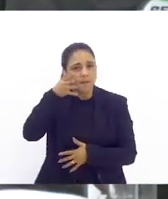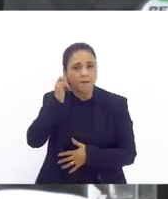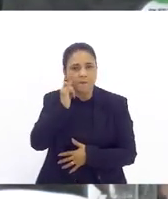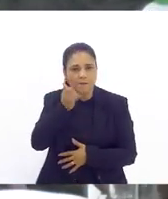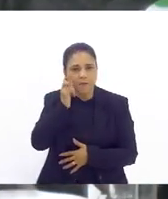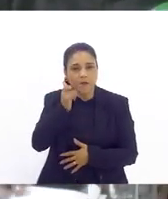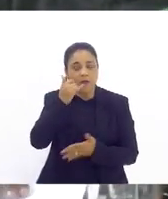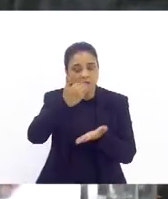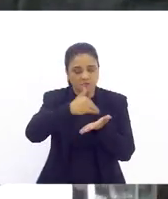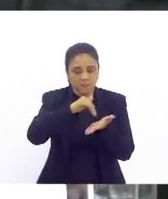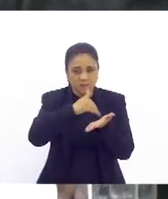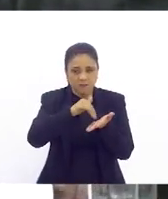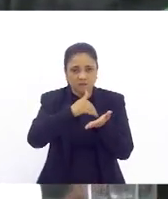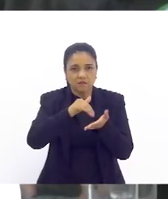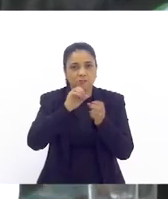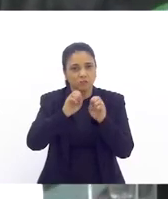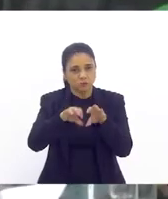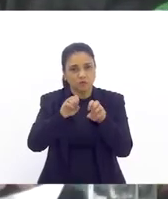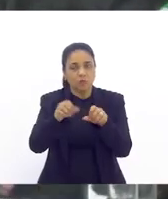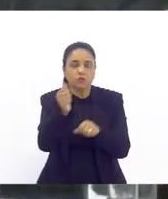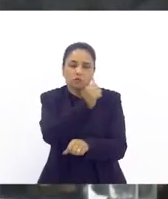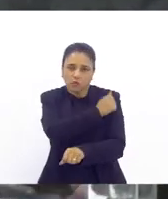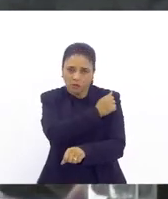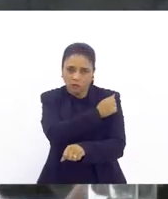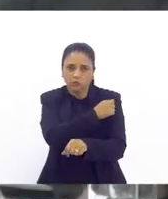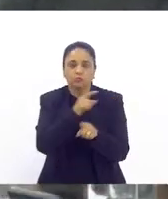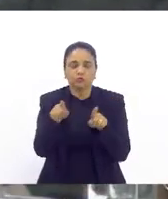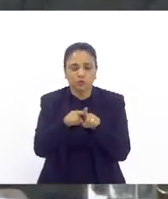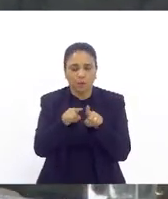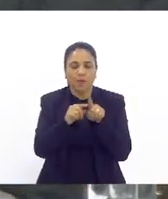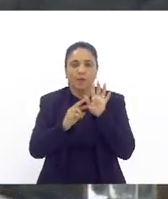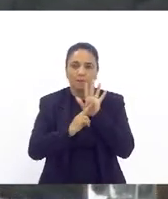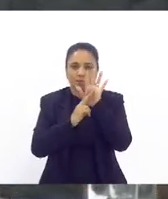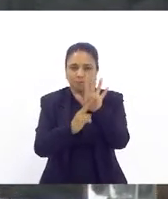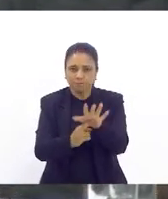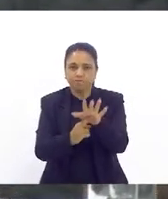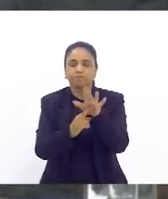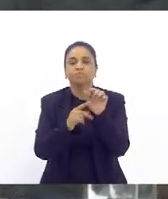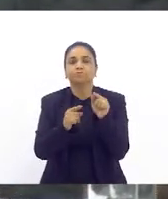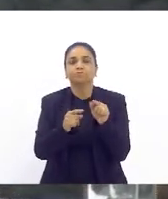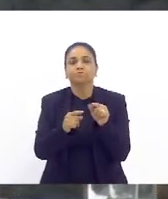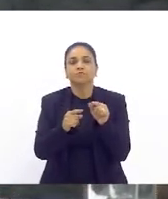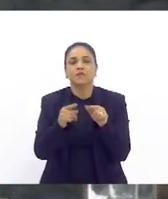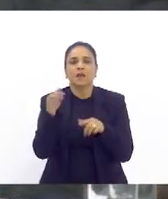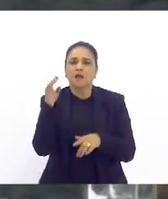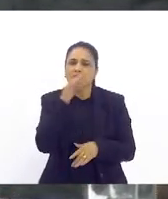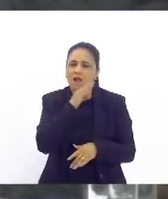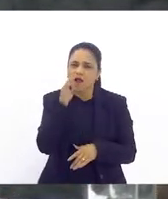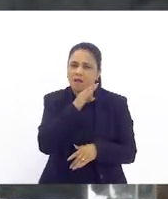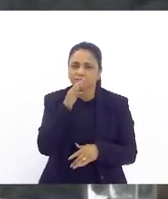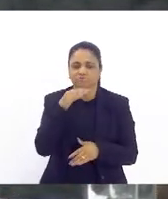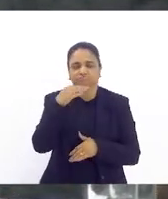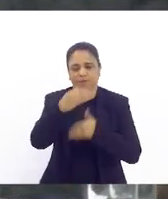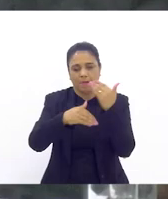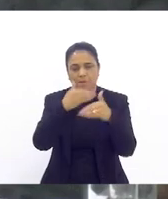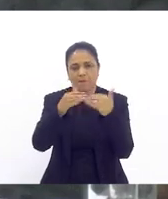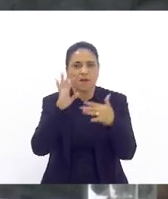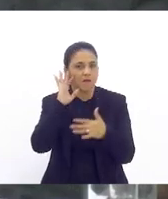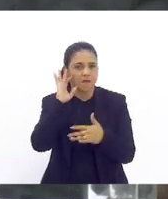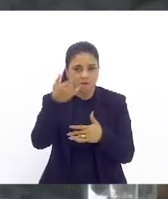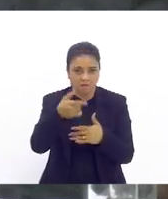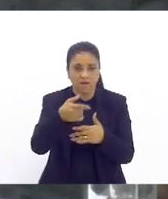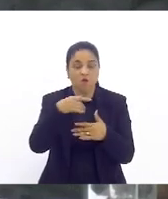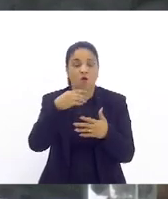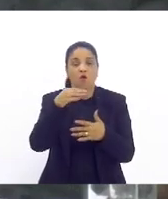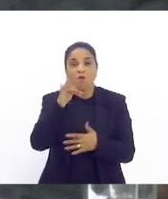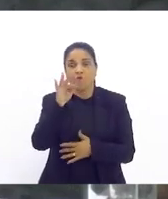os seus alunos né representando aí os alunos andar o mais rapidamente possível o fórum Estadual de